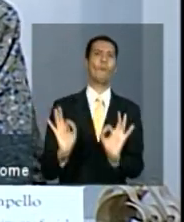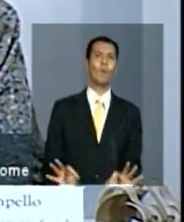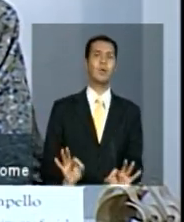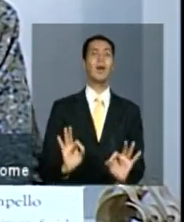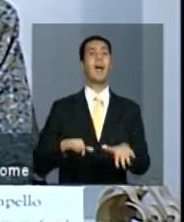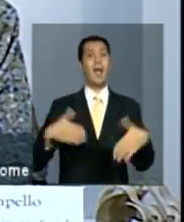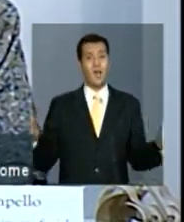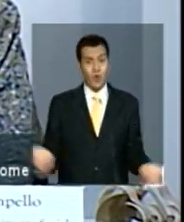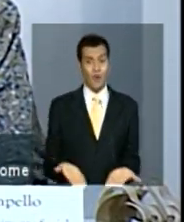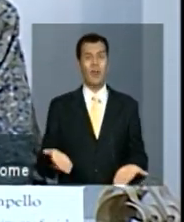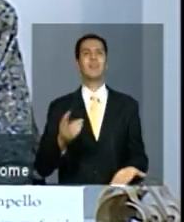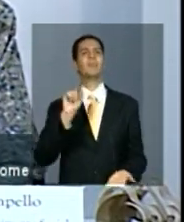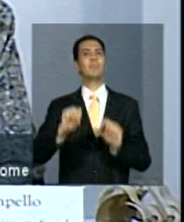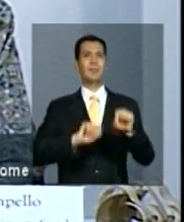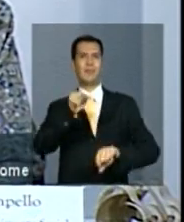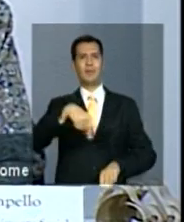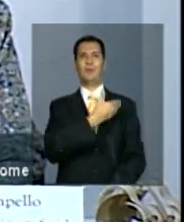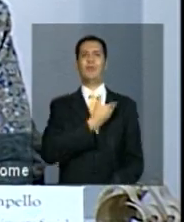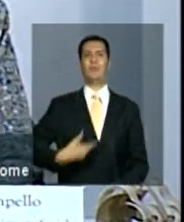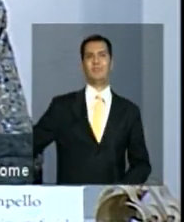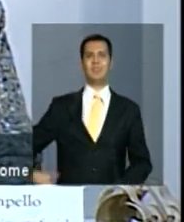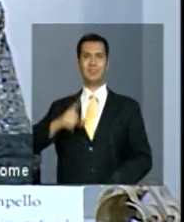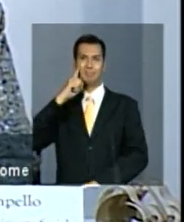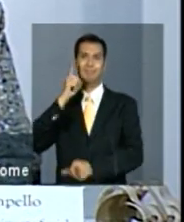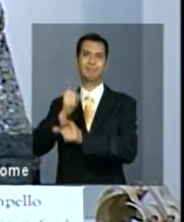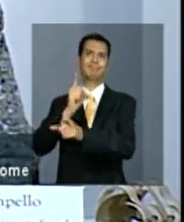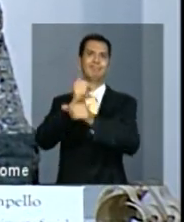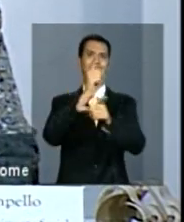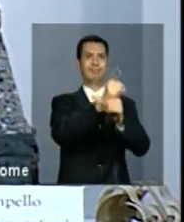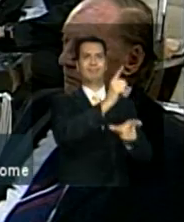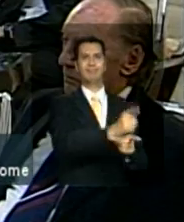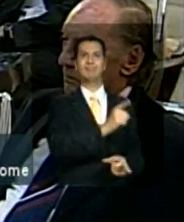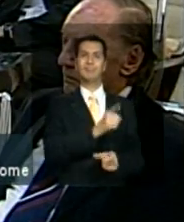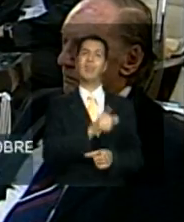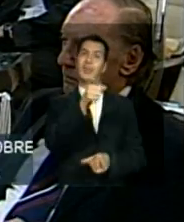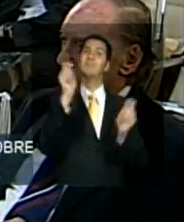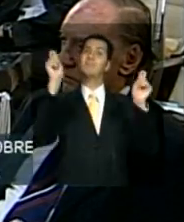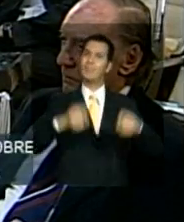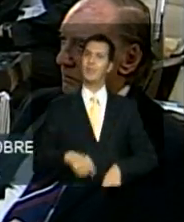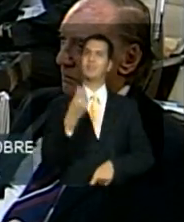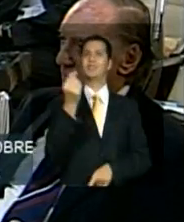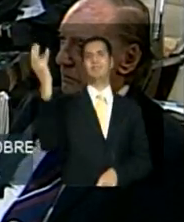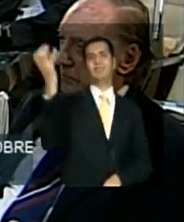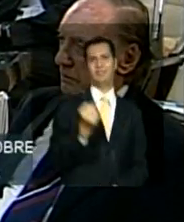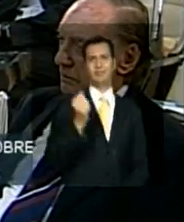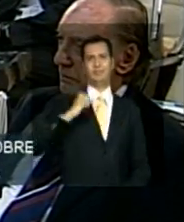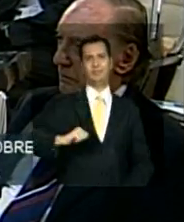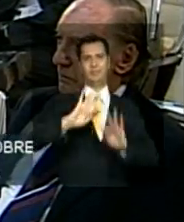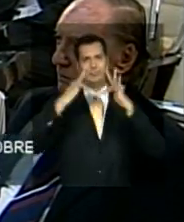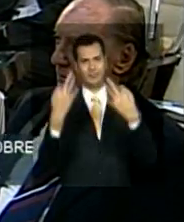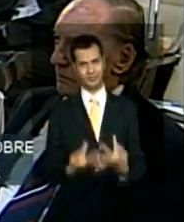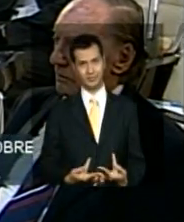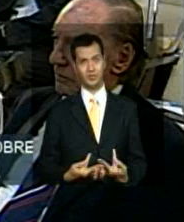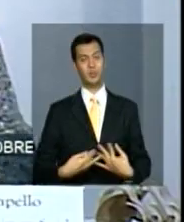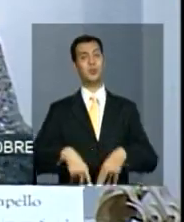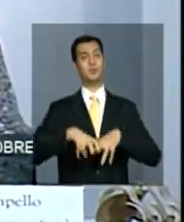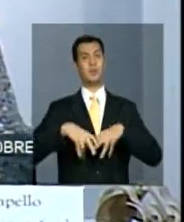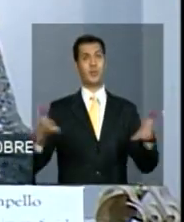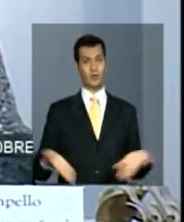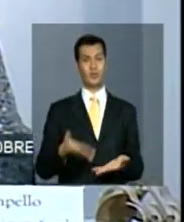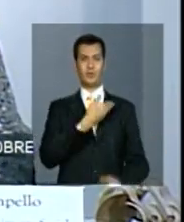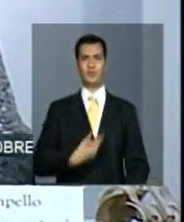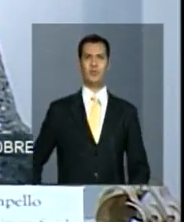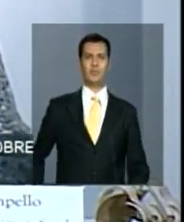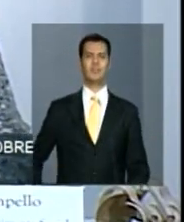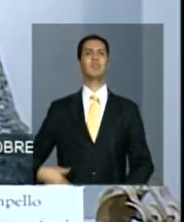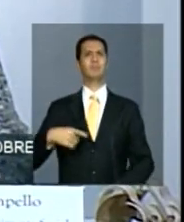né vocêa dá uma ideia do que é esse Brasil profundo que tá sendo buscado pelo governo e que muita gente acha que o Brasil